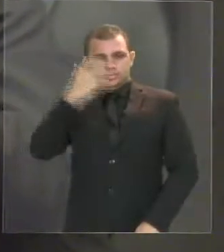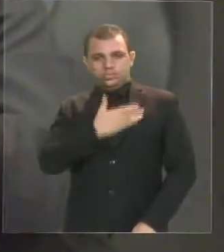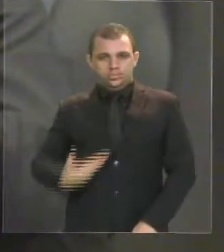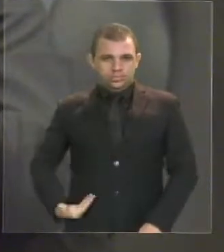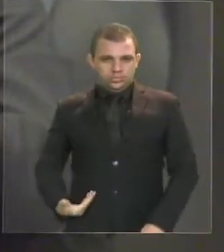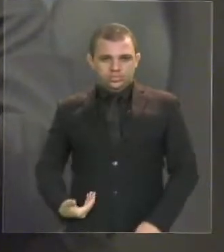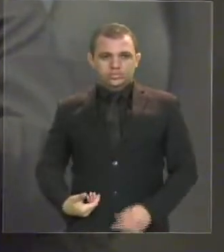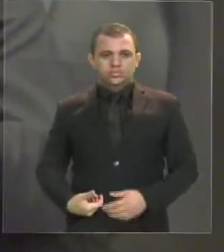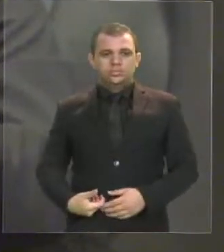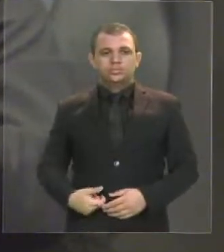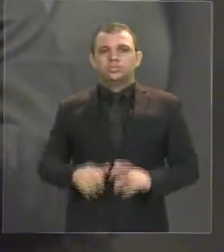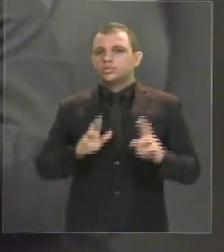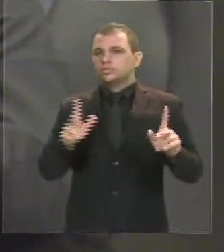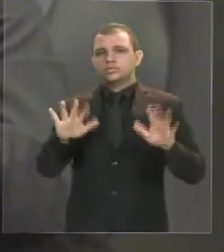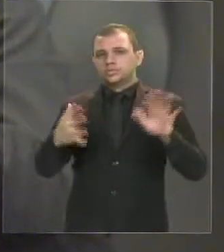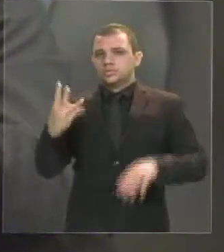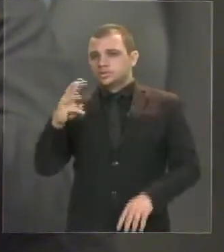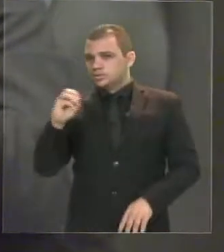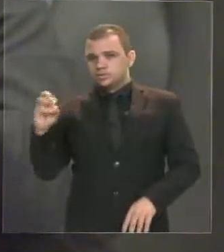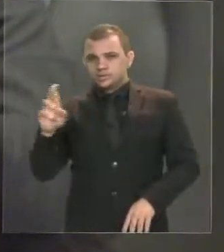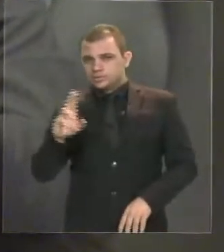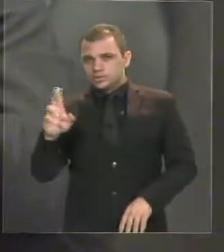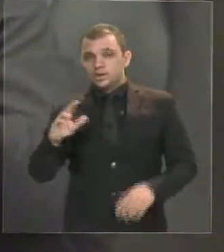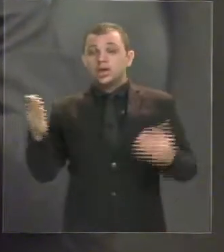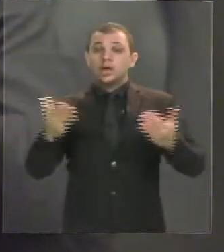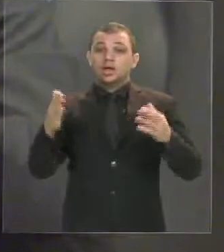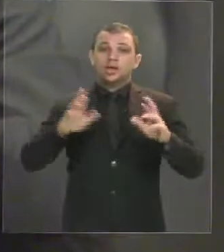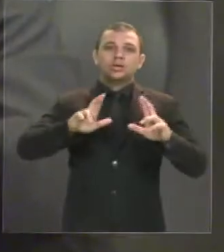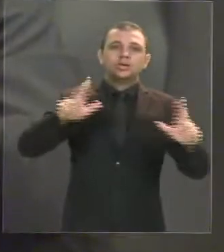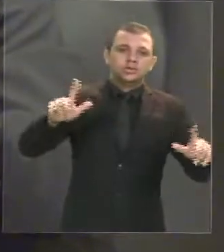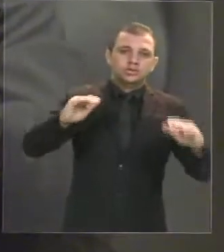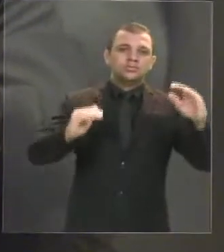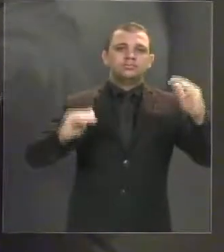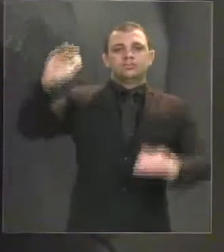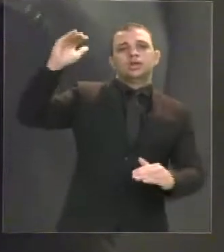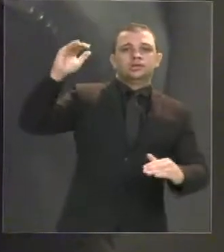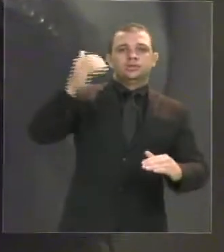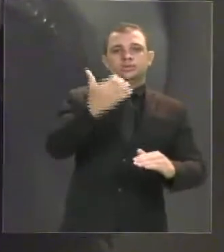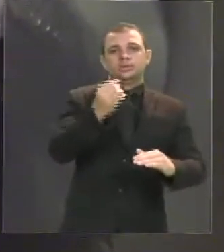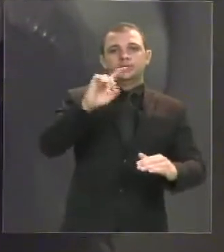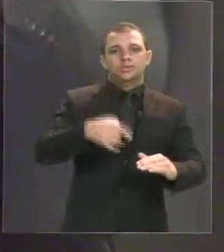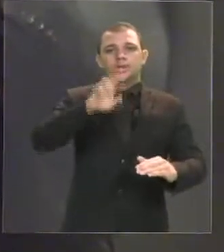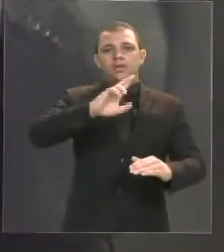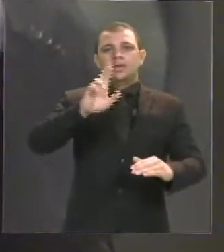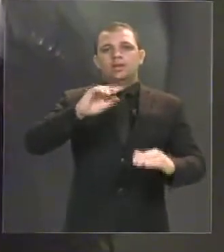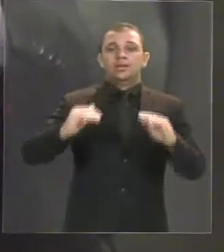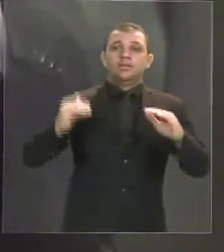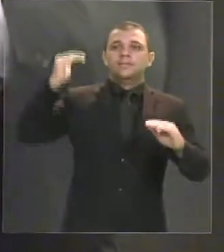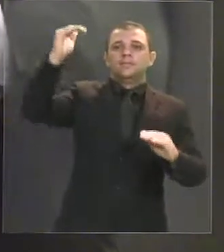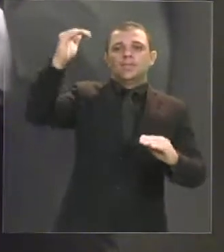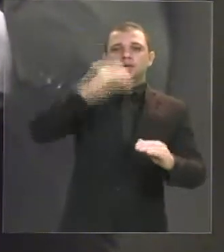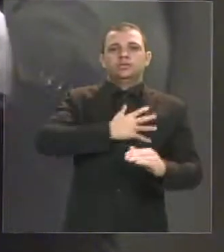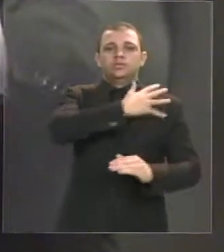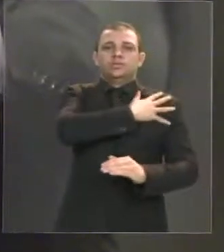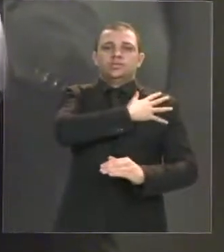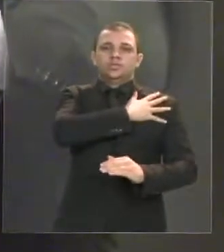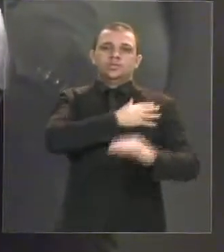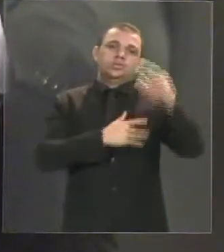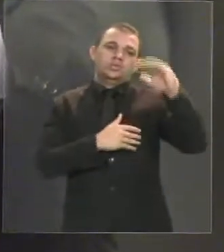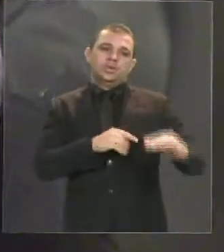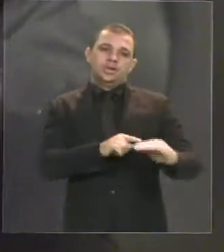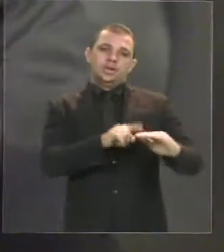de mais ou menos R$300. Hoje a gente está falando de quase R$6.000 de diferença do ápice da carreira da Polícia Militar para um delegado